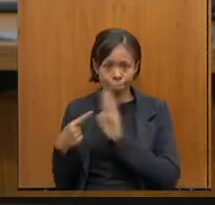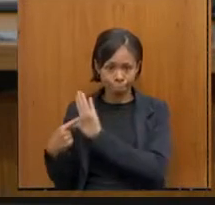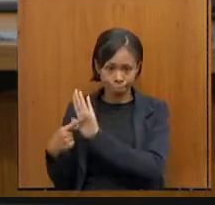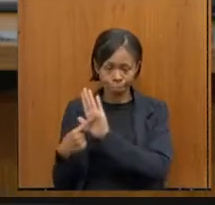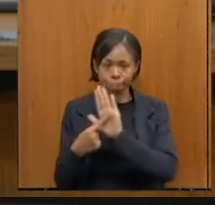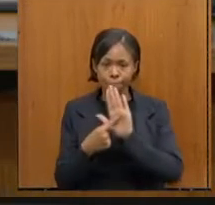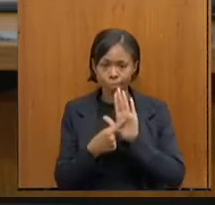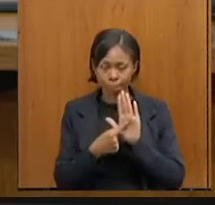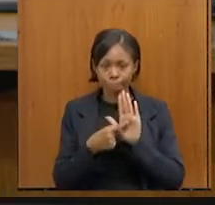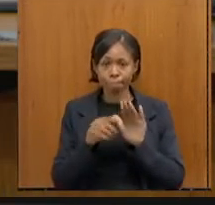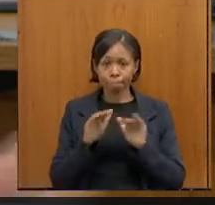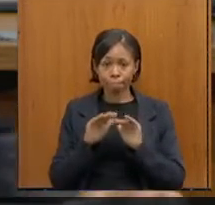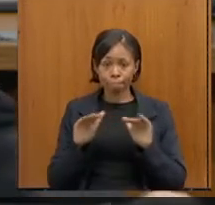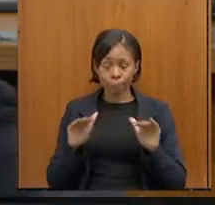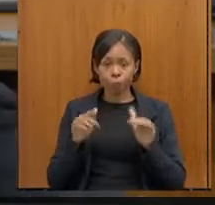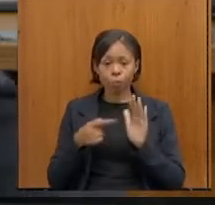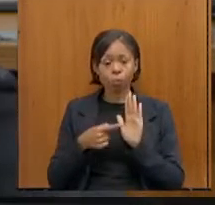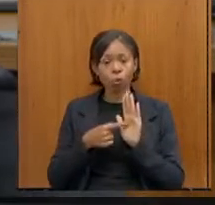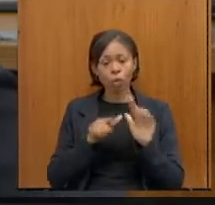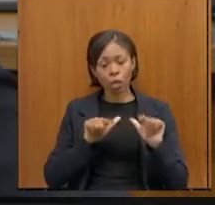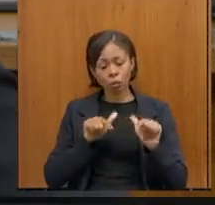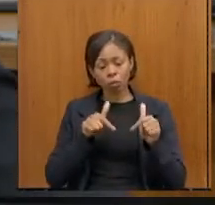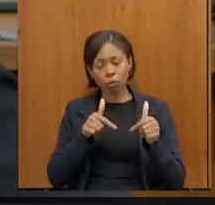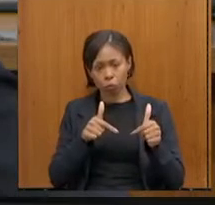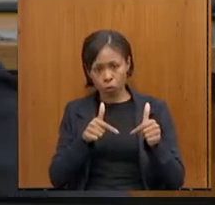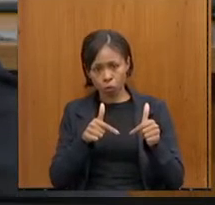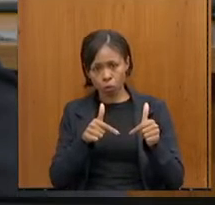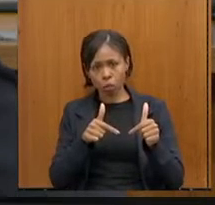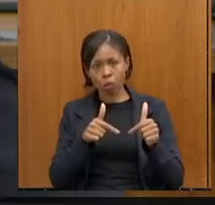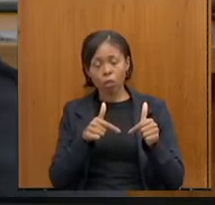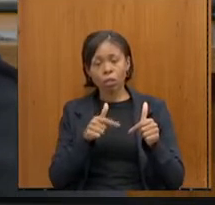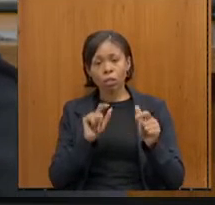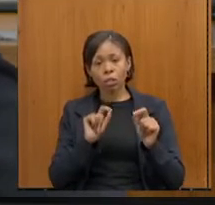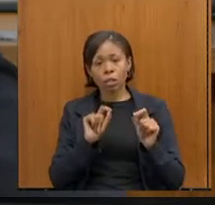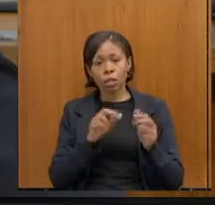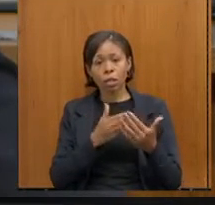as nossas ações de responsabilidade social